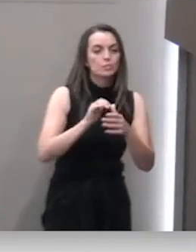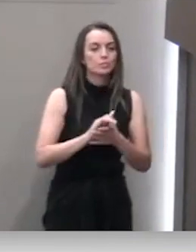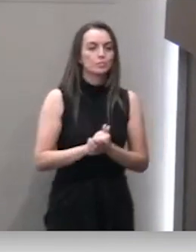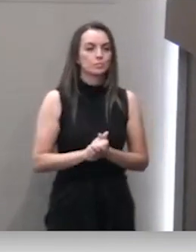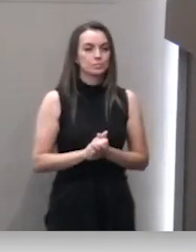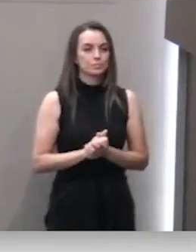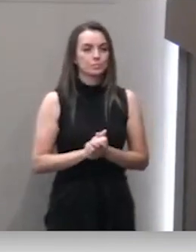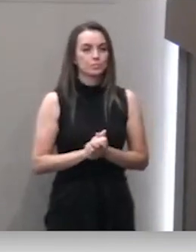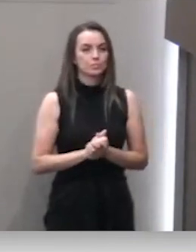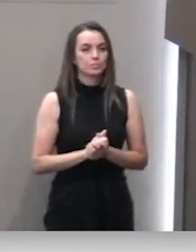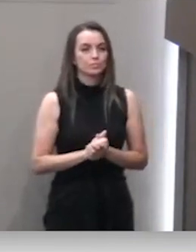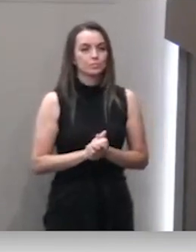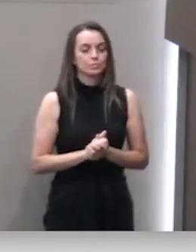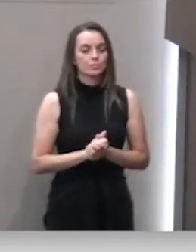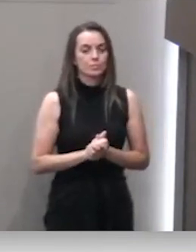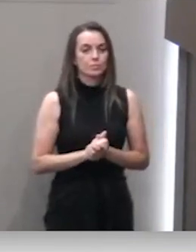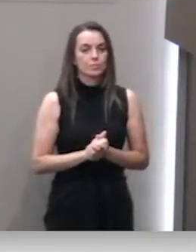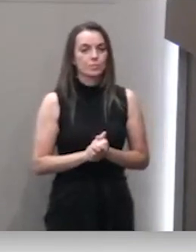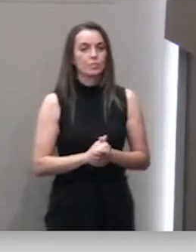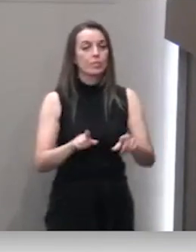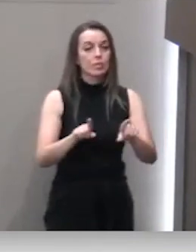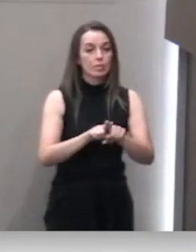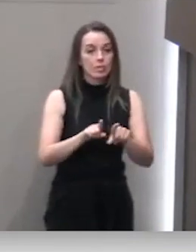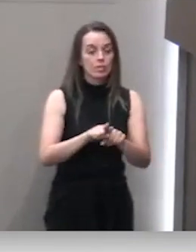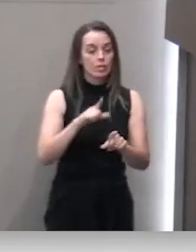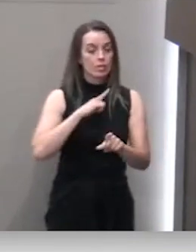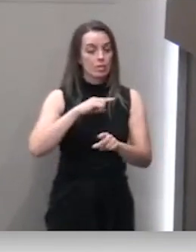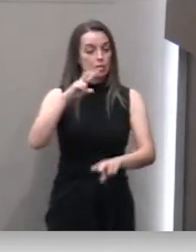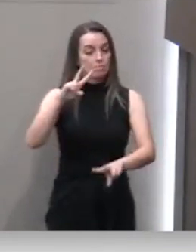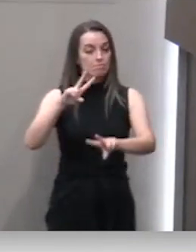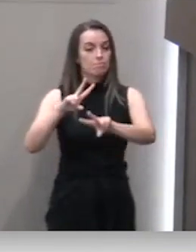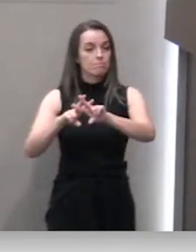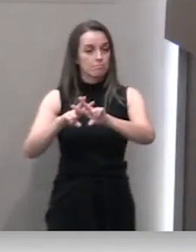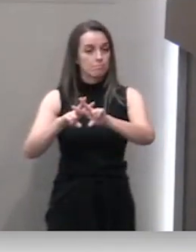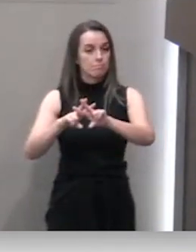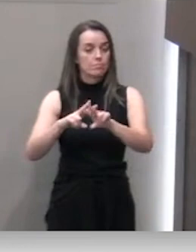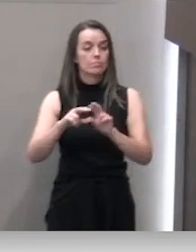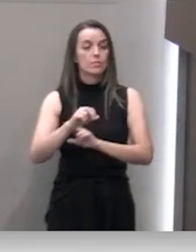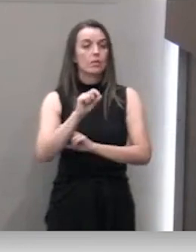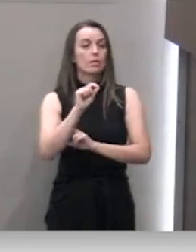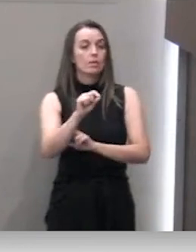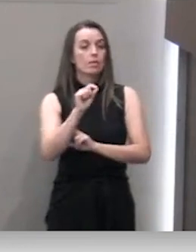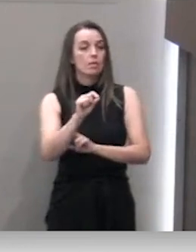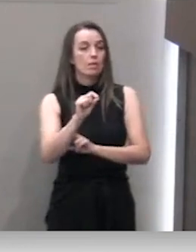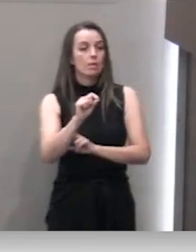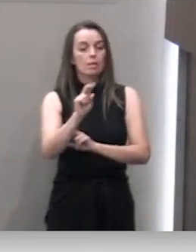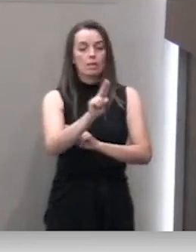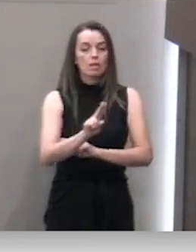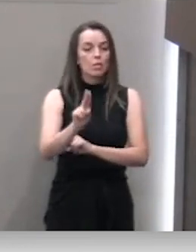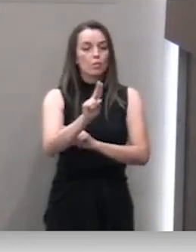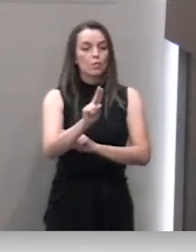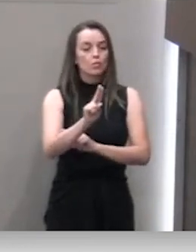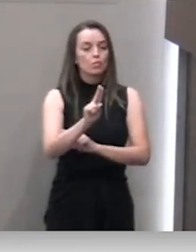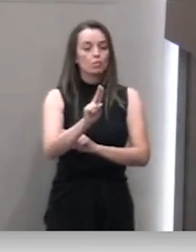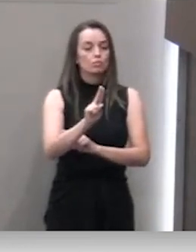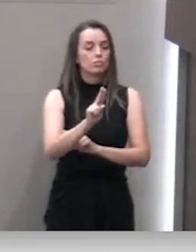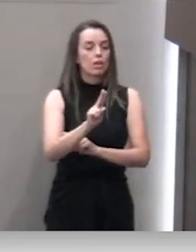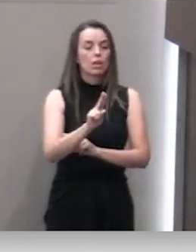quem deliberadamente e repetidamente usasse os pronomes que não respeitassem os gêneros neutros.